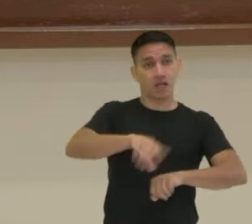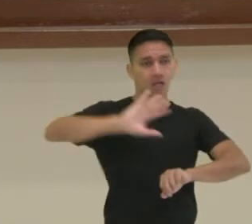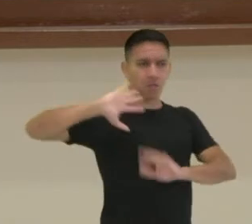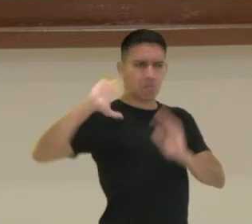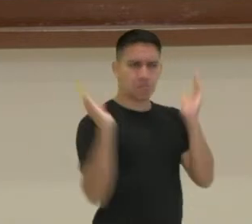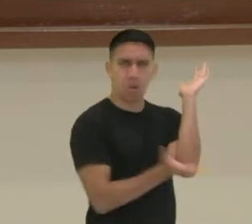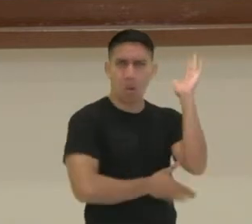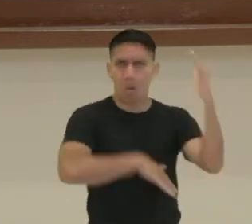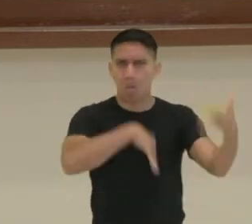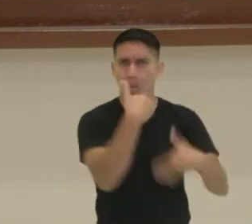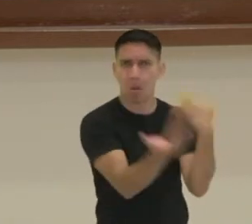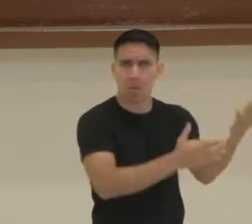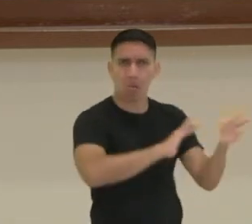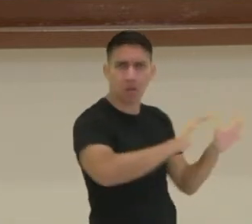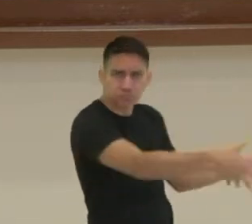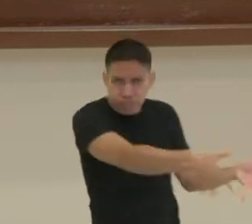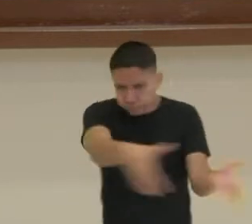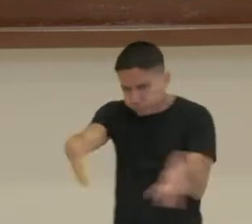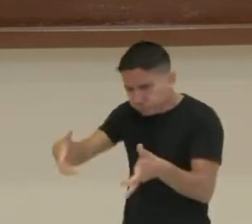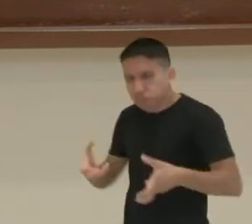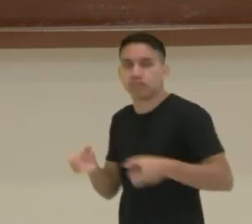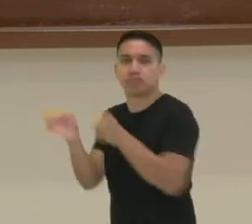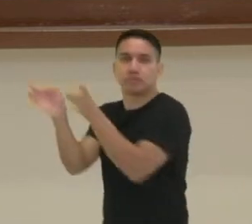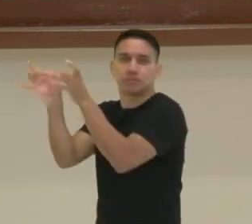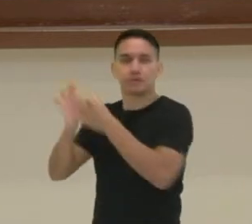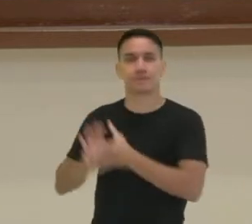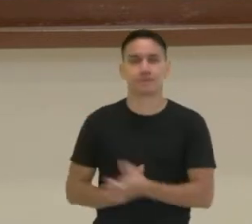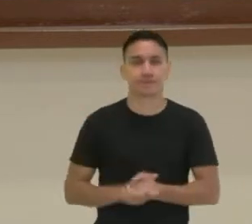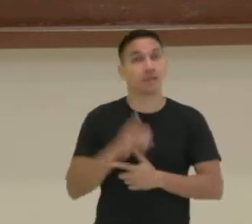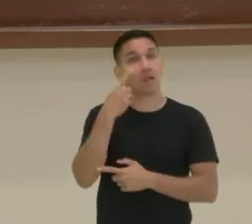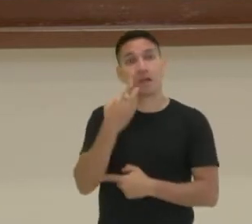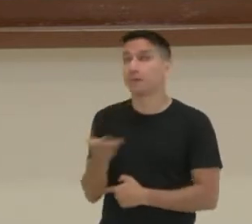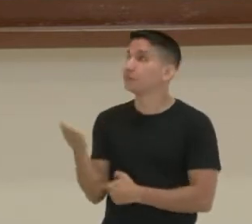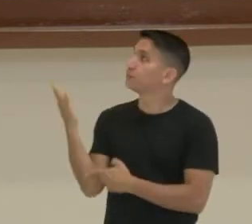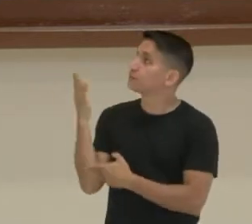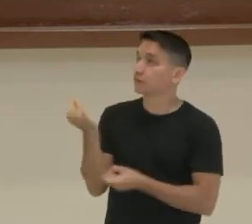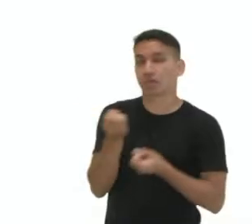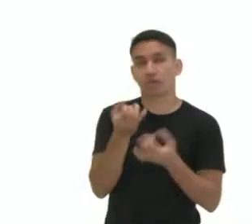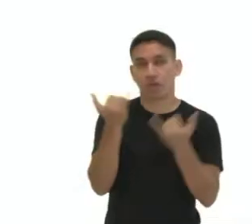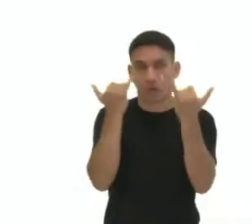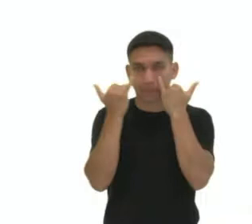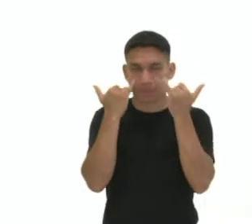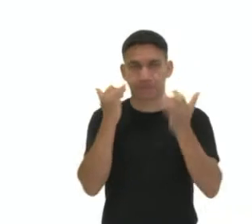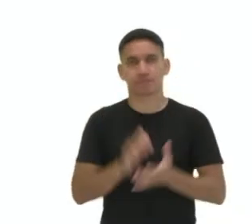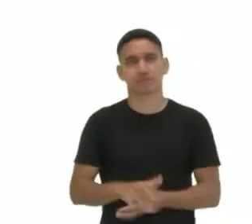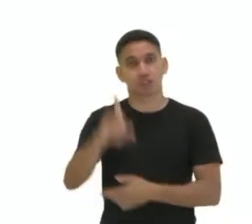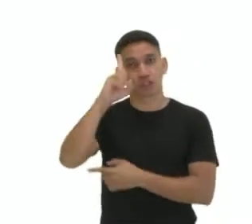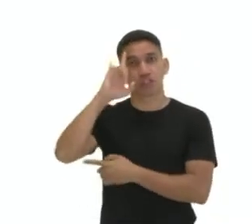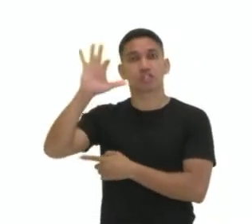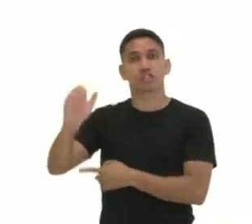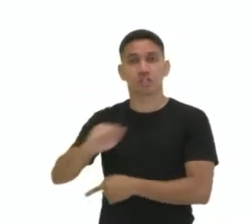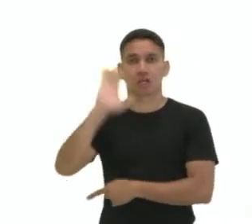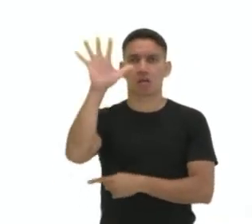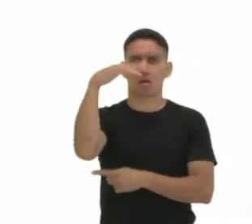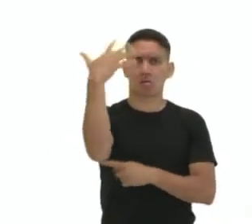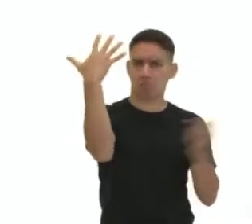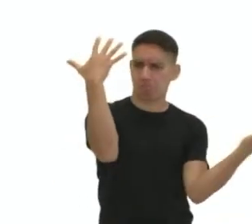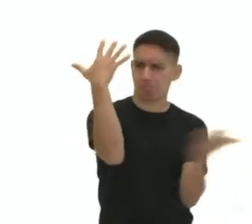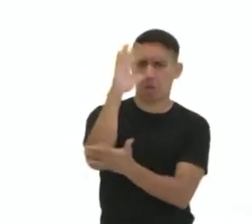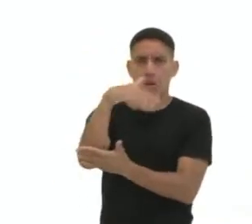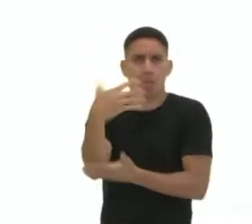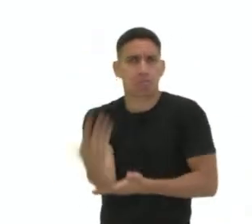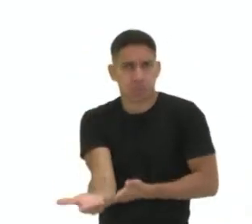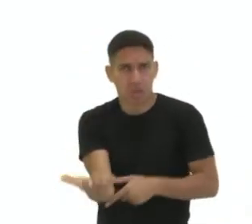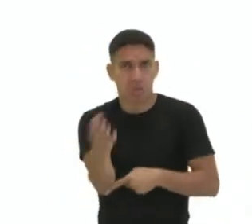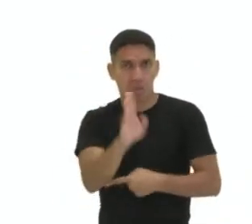pau-brasil. Então veja a notícia aqui, ó, Dia do Pau-Brasil, símbolo da exploração